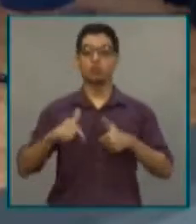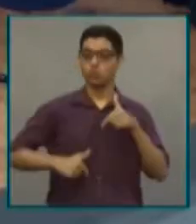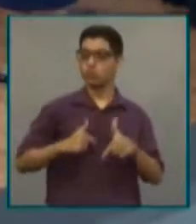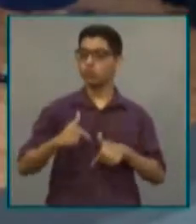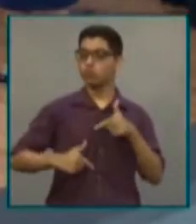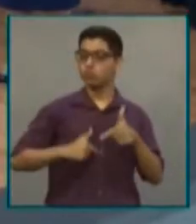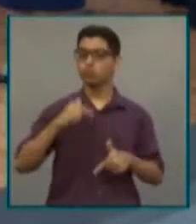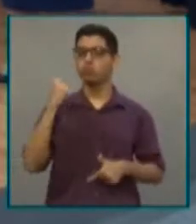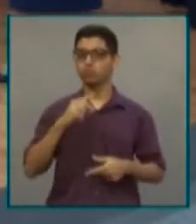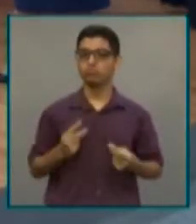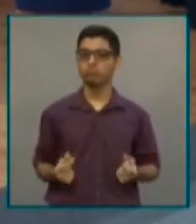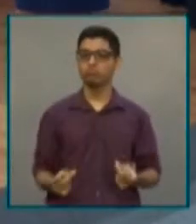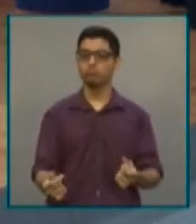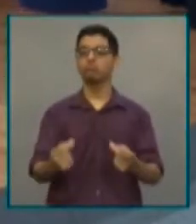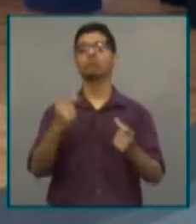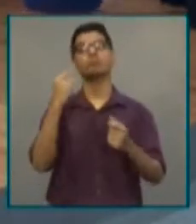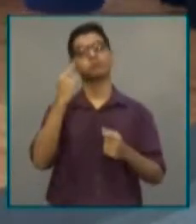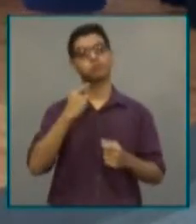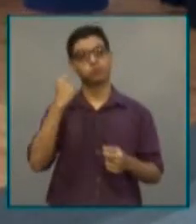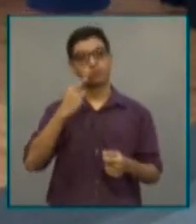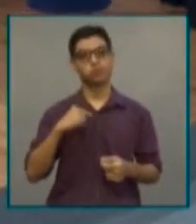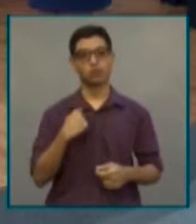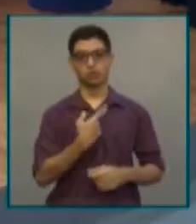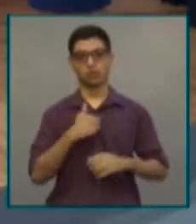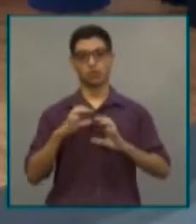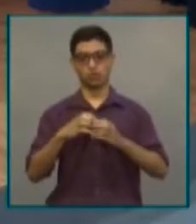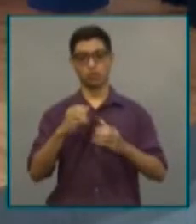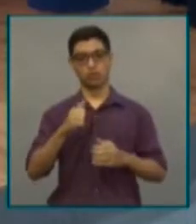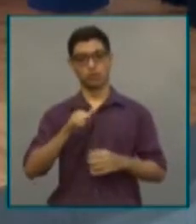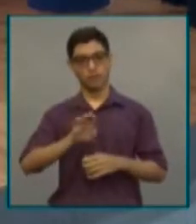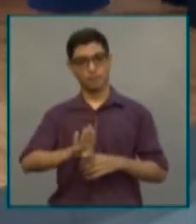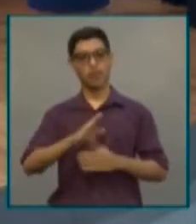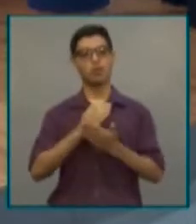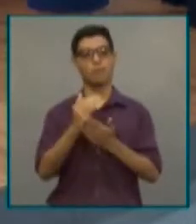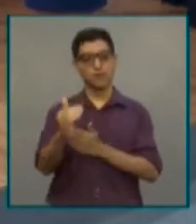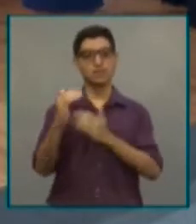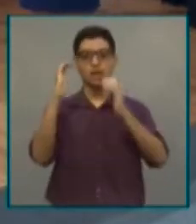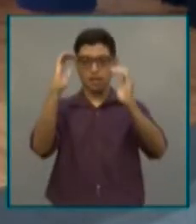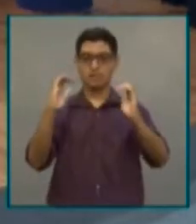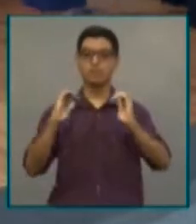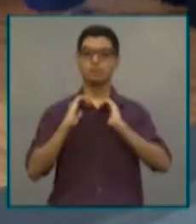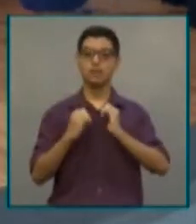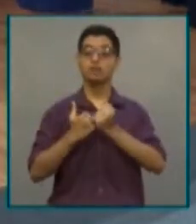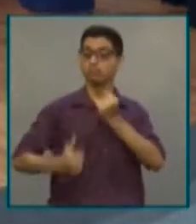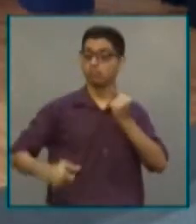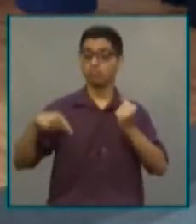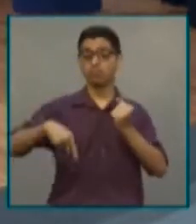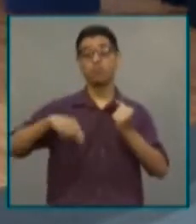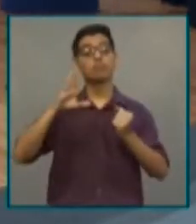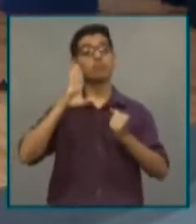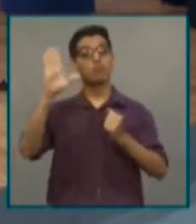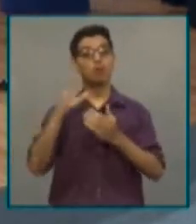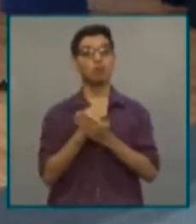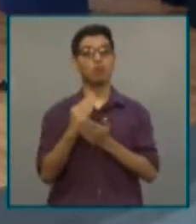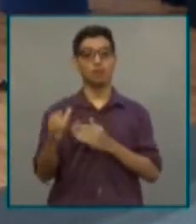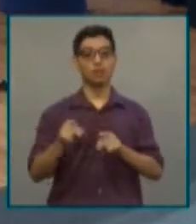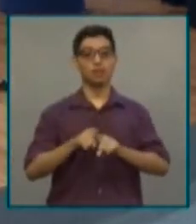OAB tem que se dar o respeito e deve começar pelos seus gestores. E somente uma